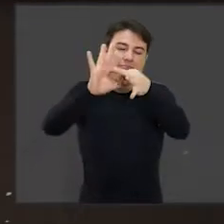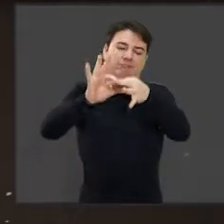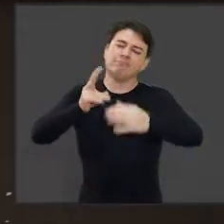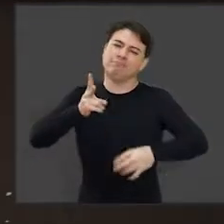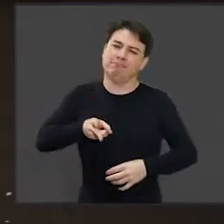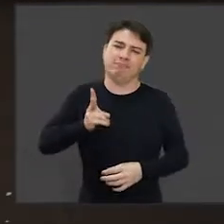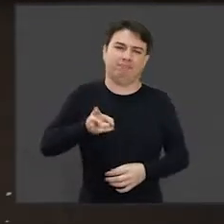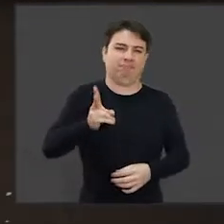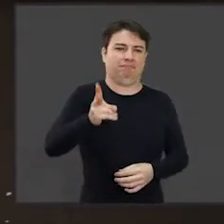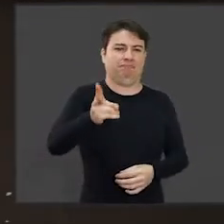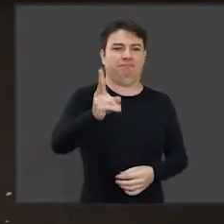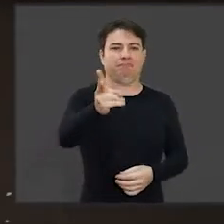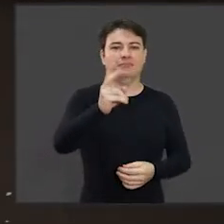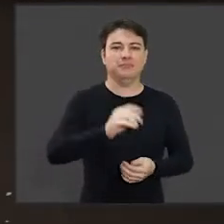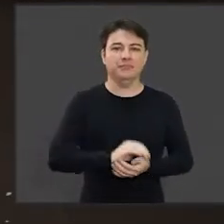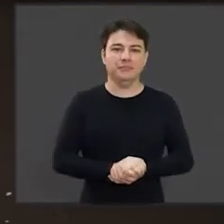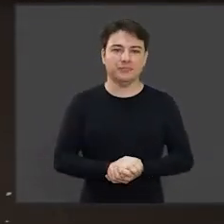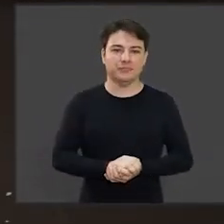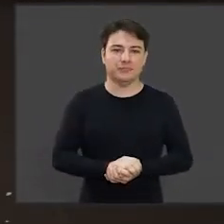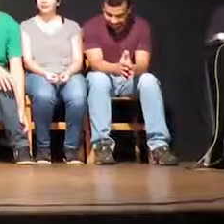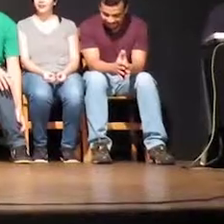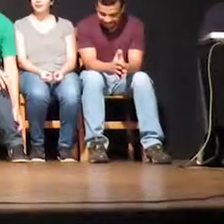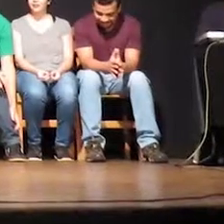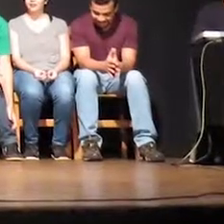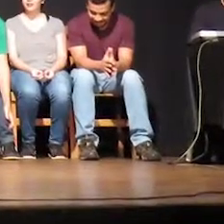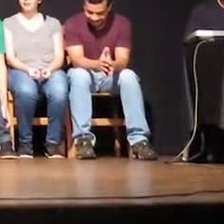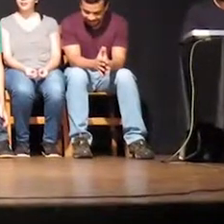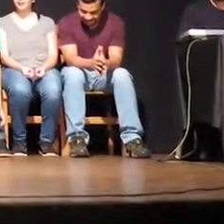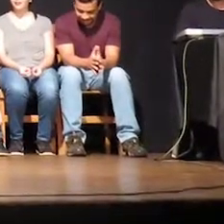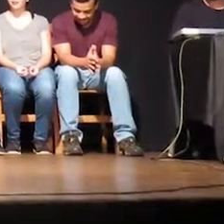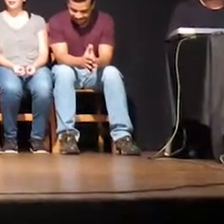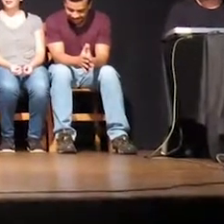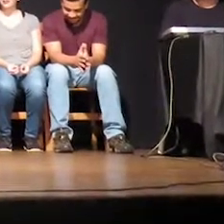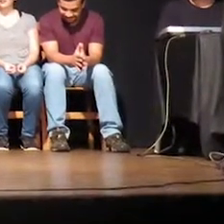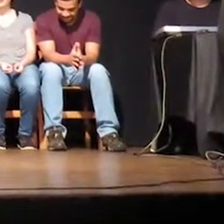que ele aconteceu e a gente construir coletivamente.